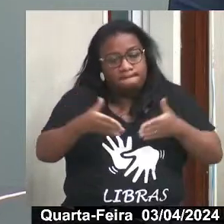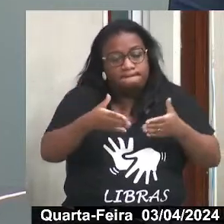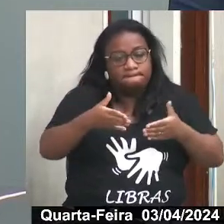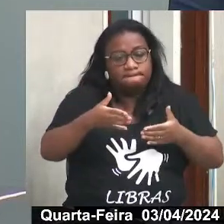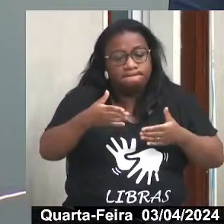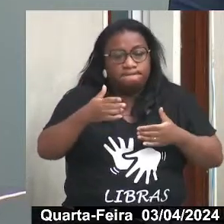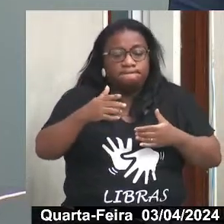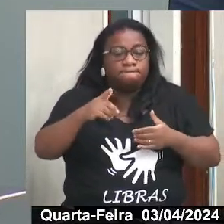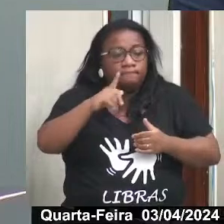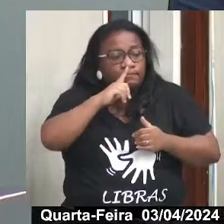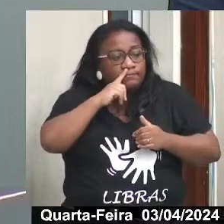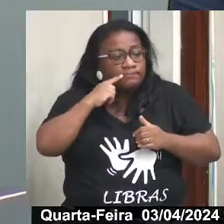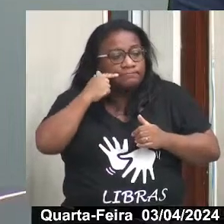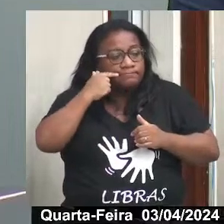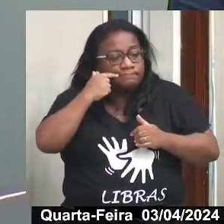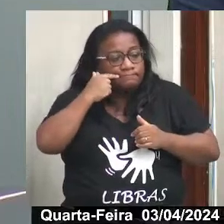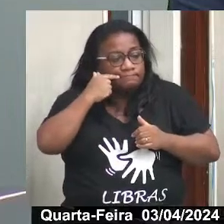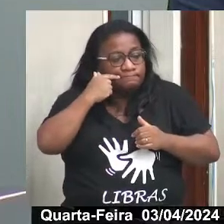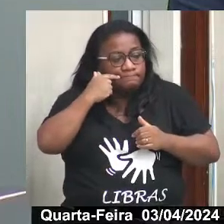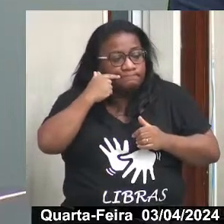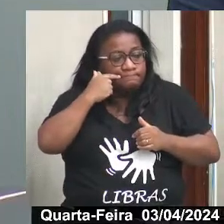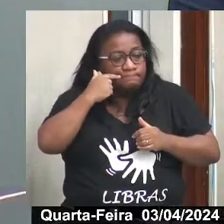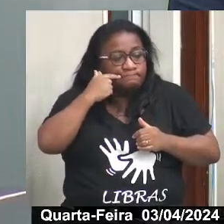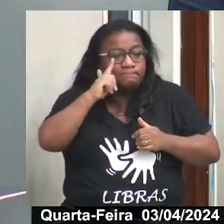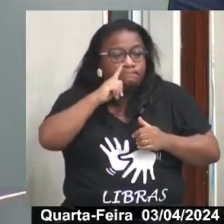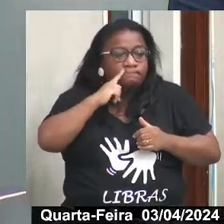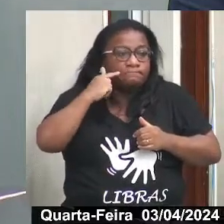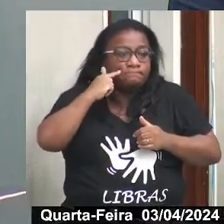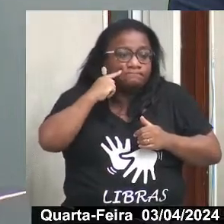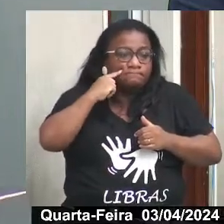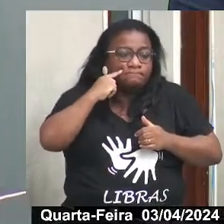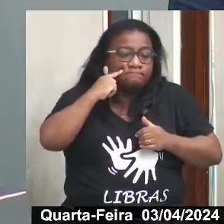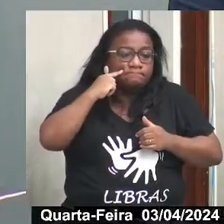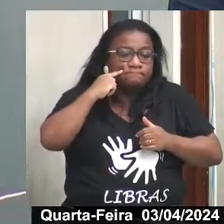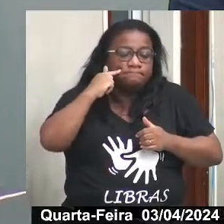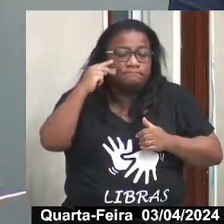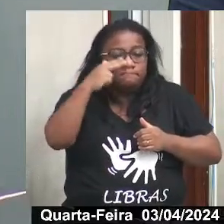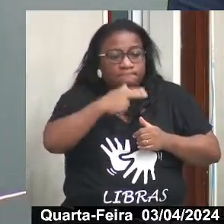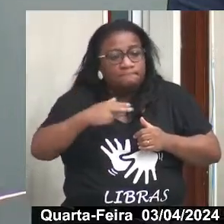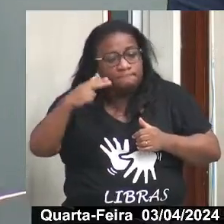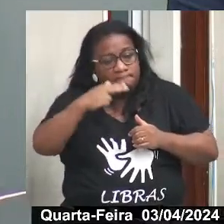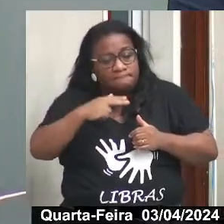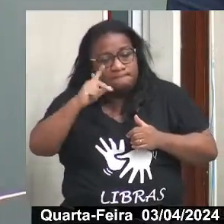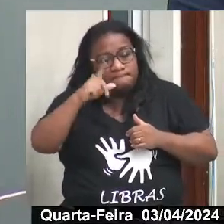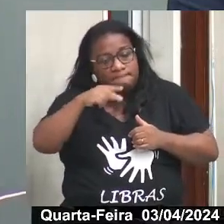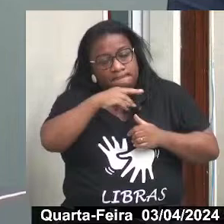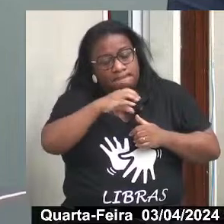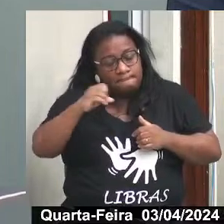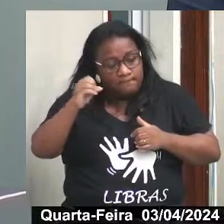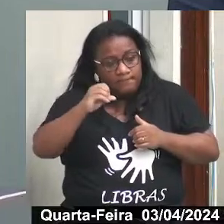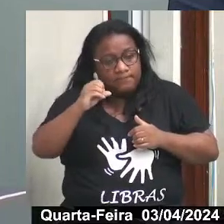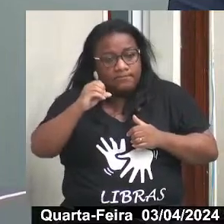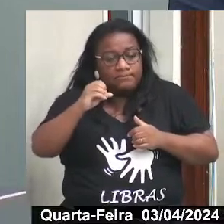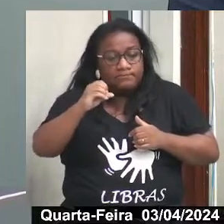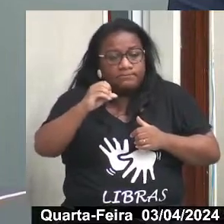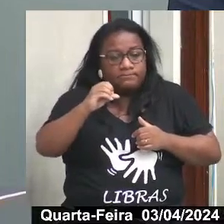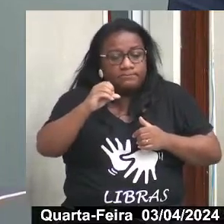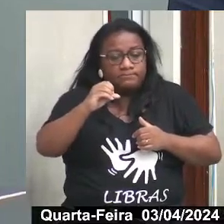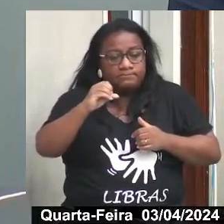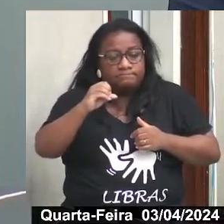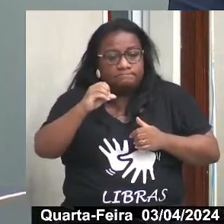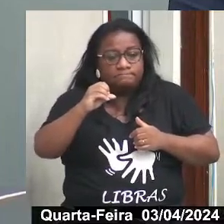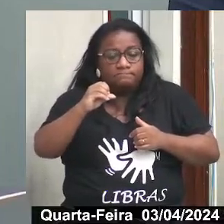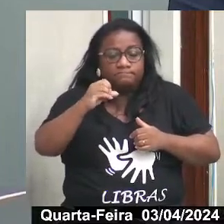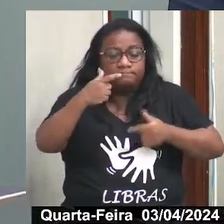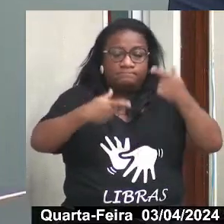vereador Gilberto Oliveira da Silva e Gideon Santos Nascimento. Indicação 58/24, autoria vereador Gilberto